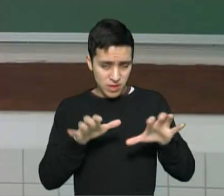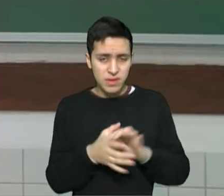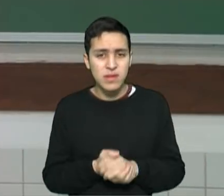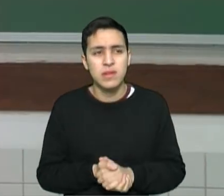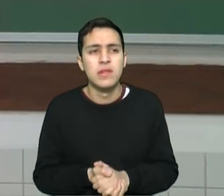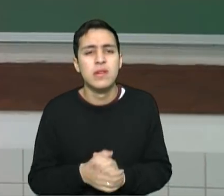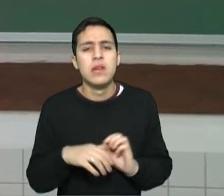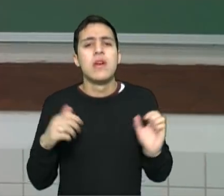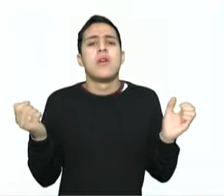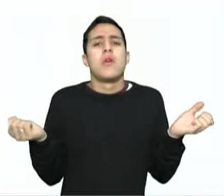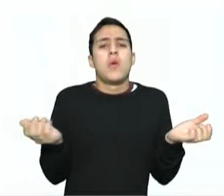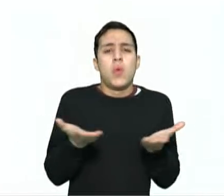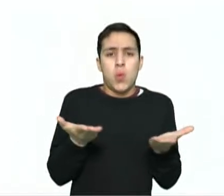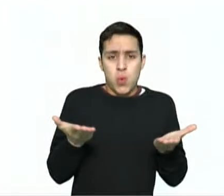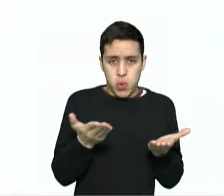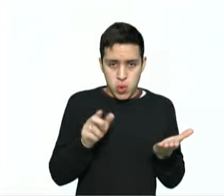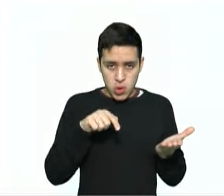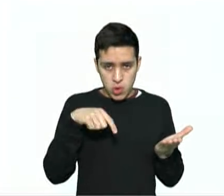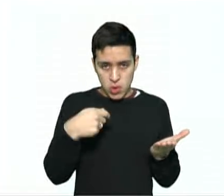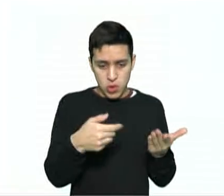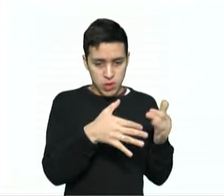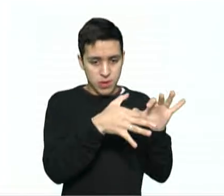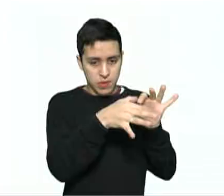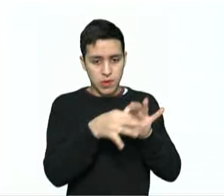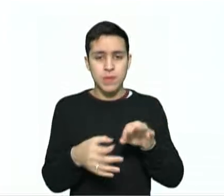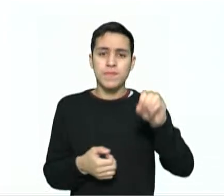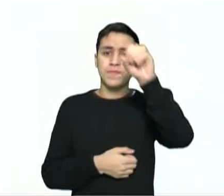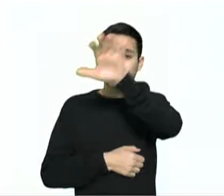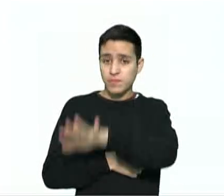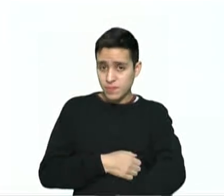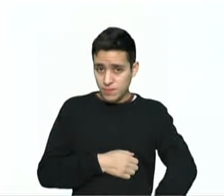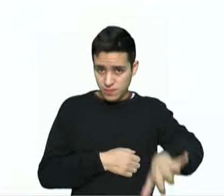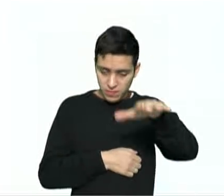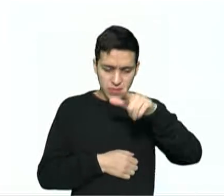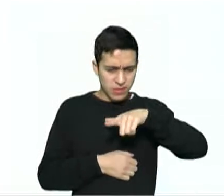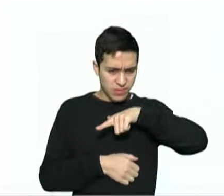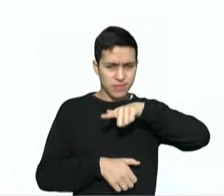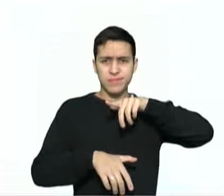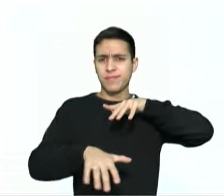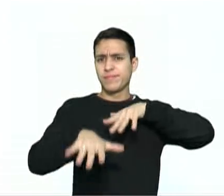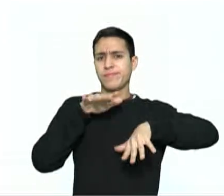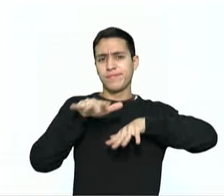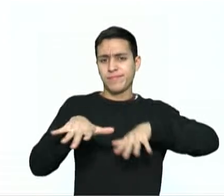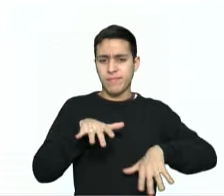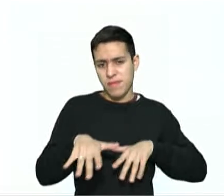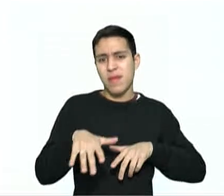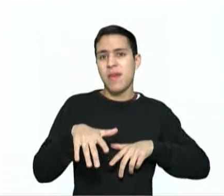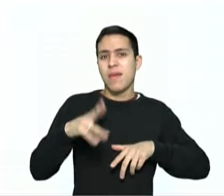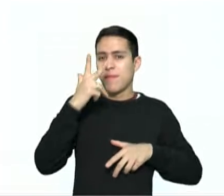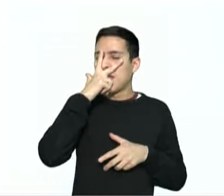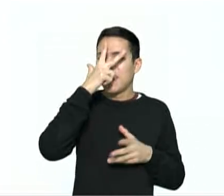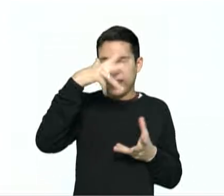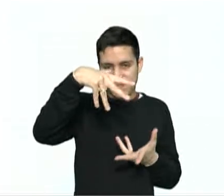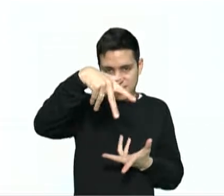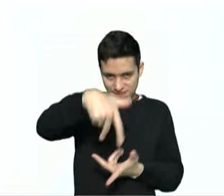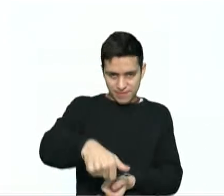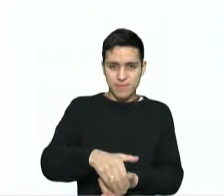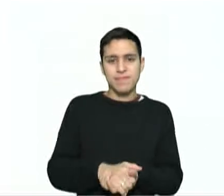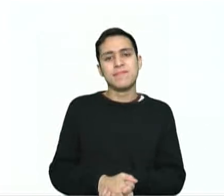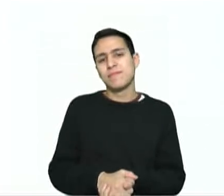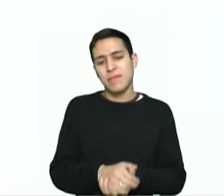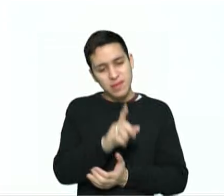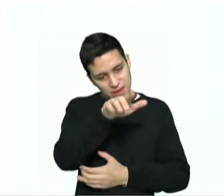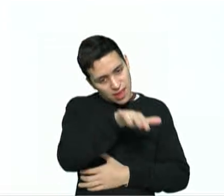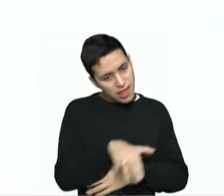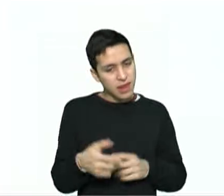nós vamos destacar dentro do cenário mundial, o que muitas vezes movimenta toda a máquina mundial, logicamente é o